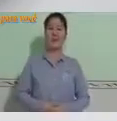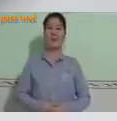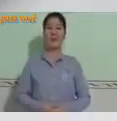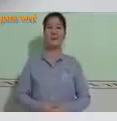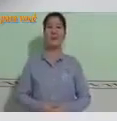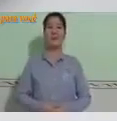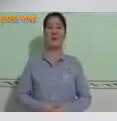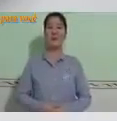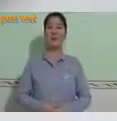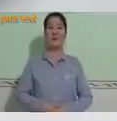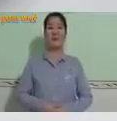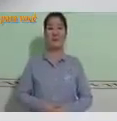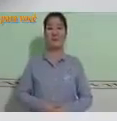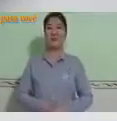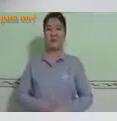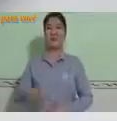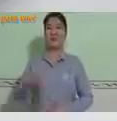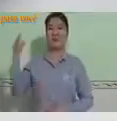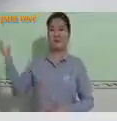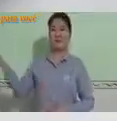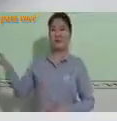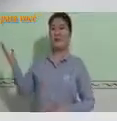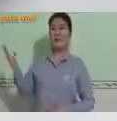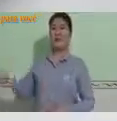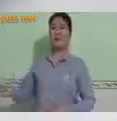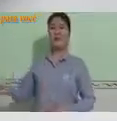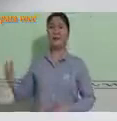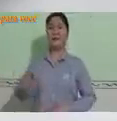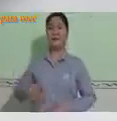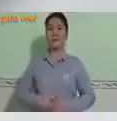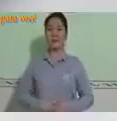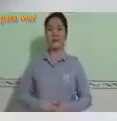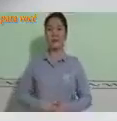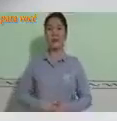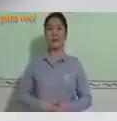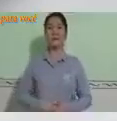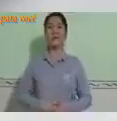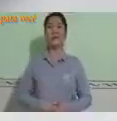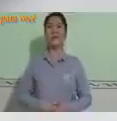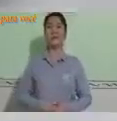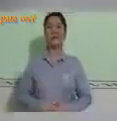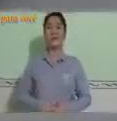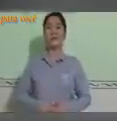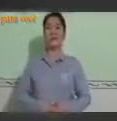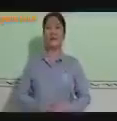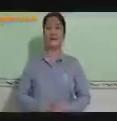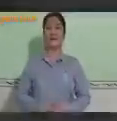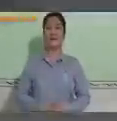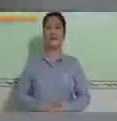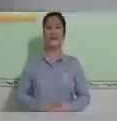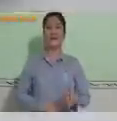um corte grande na palma da mão sobre o túnel do carpo e corta o ligamento para liberar o nervo. Técnica